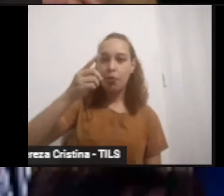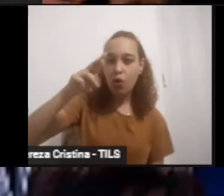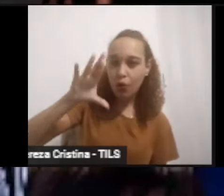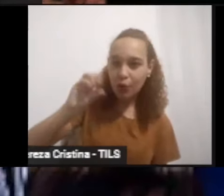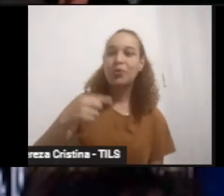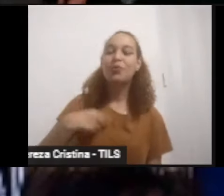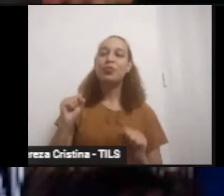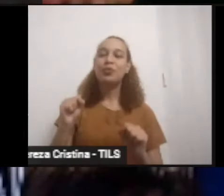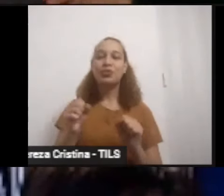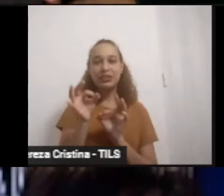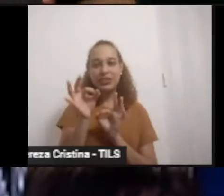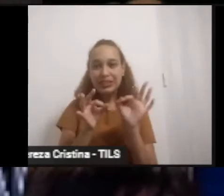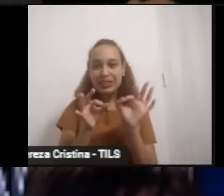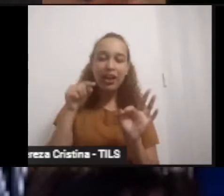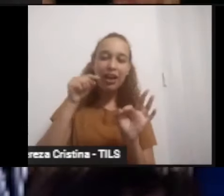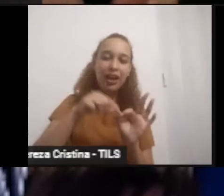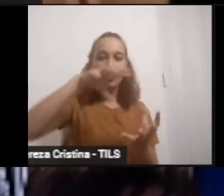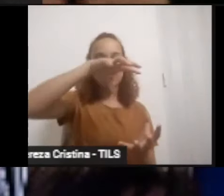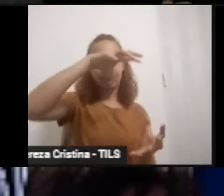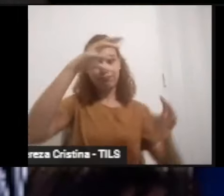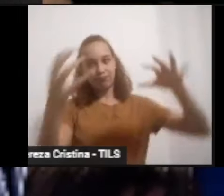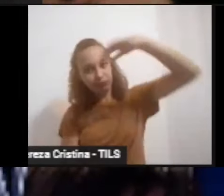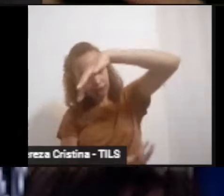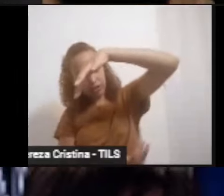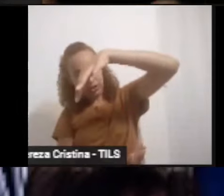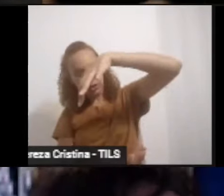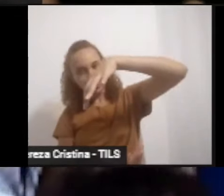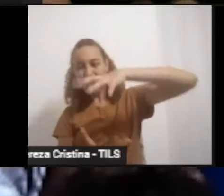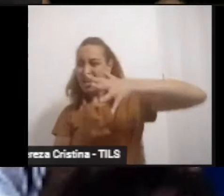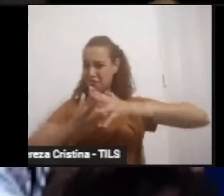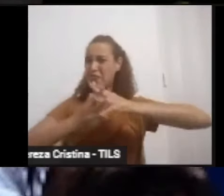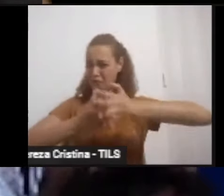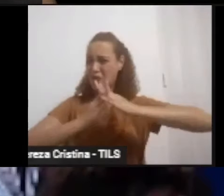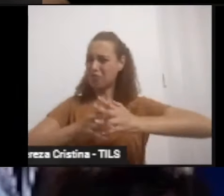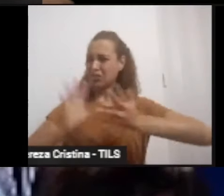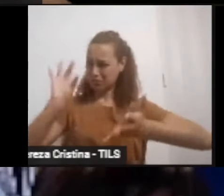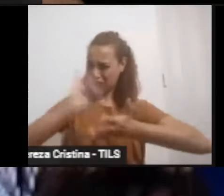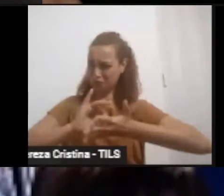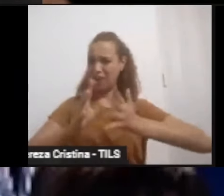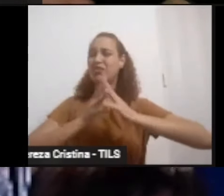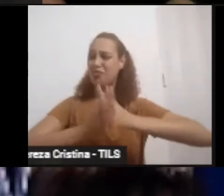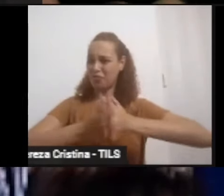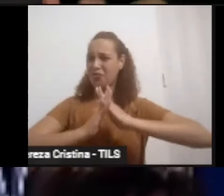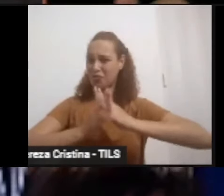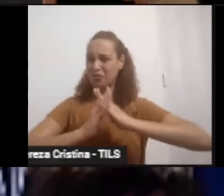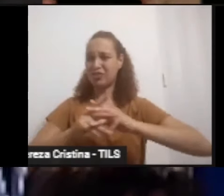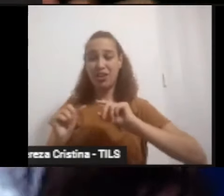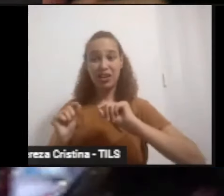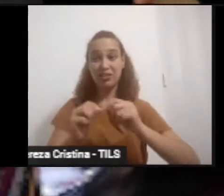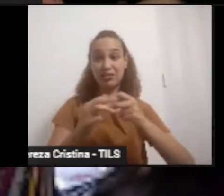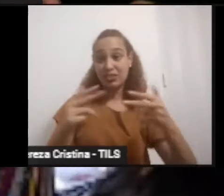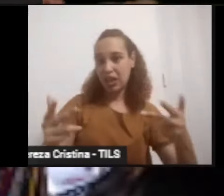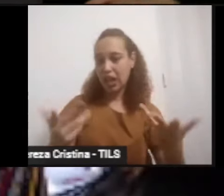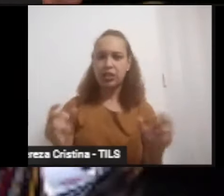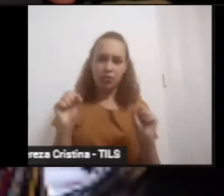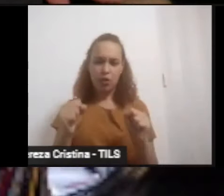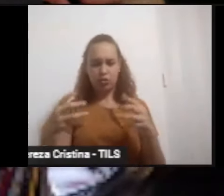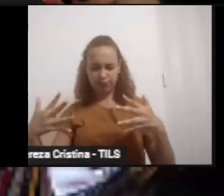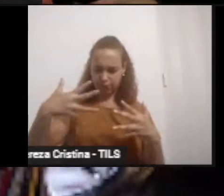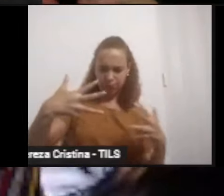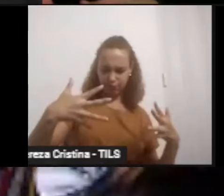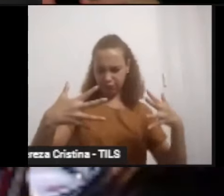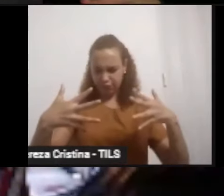de cabeça para baixo, no sentido de fazer uma bagunça mesmo, uma confusão com esses módulos. Eles podem se encaixar e alguma